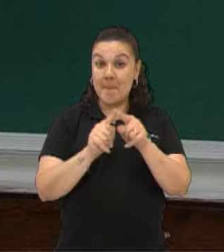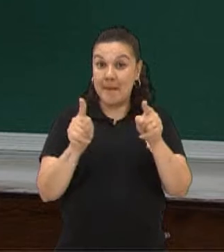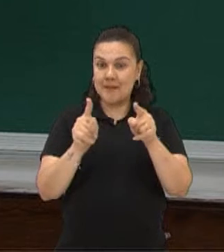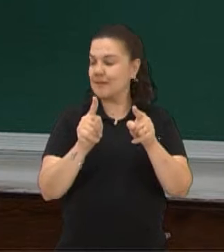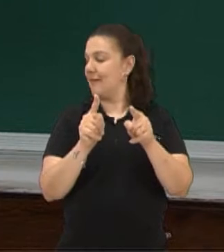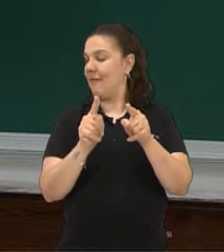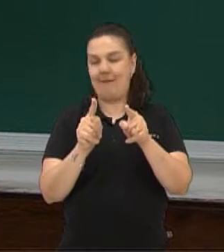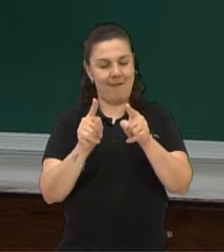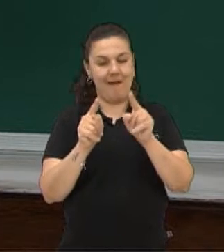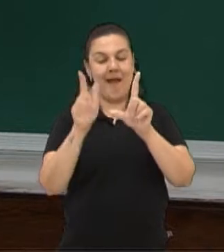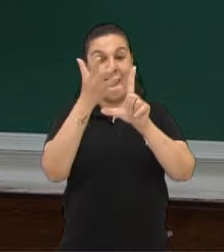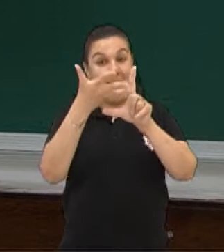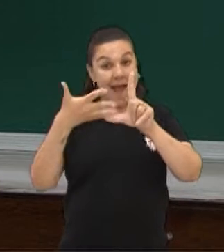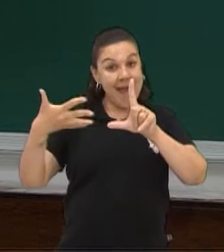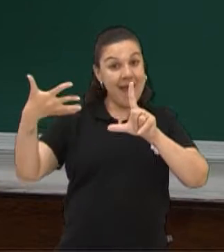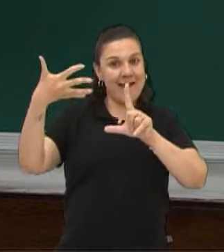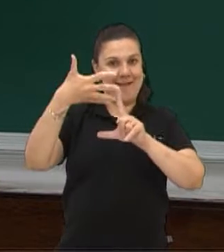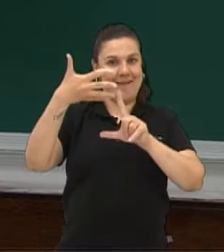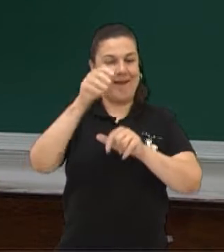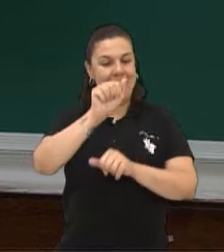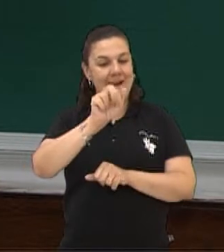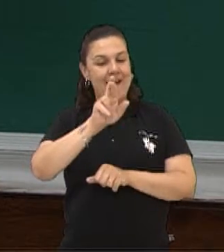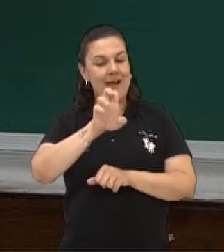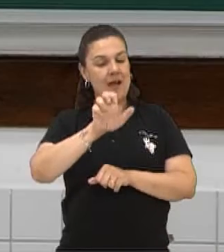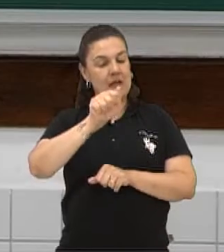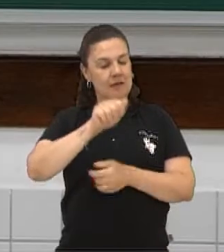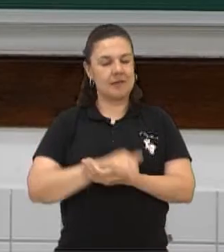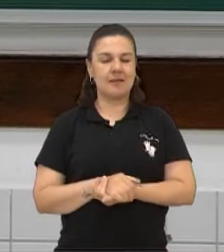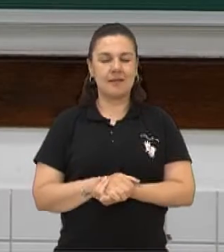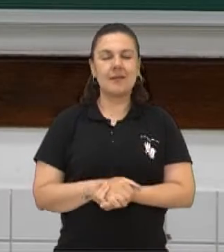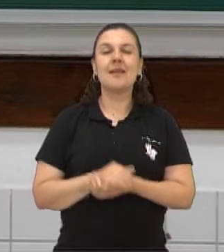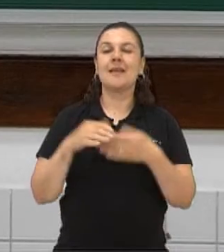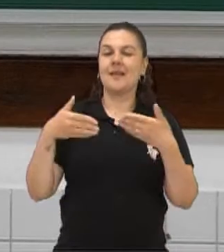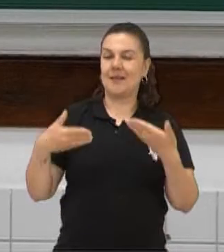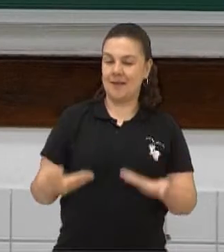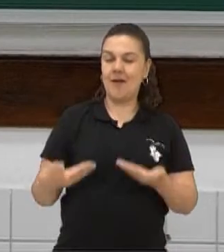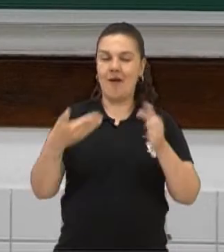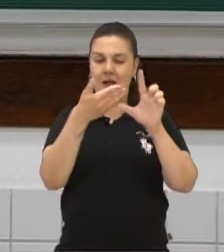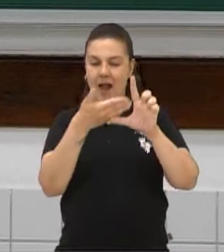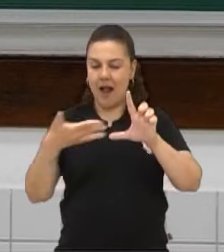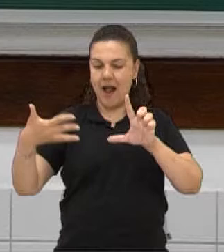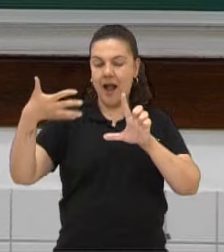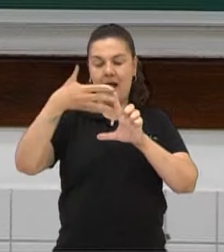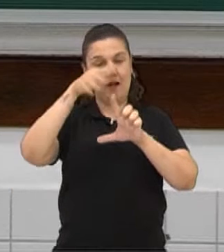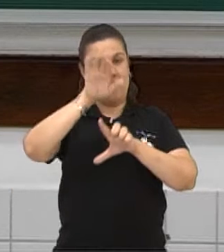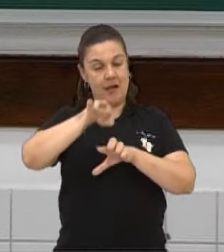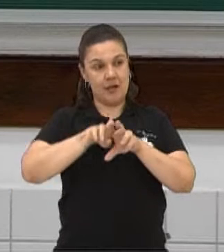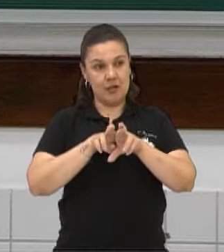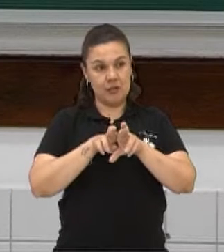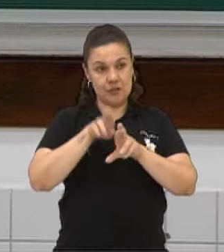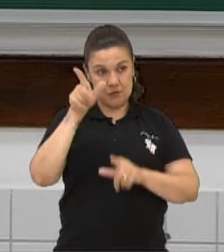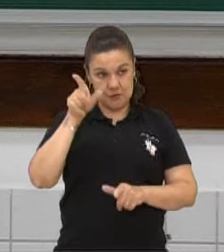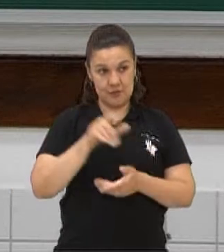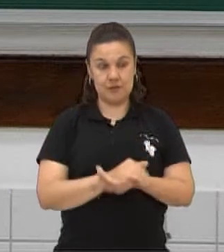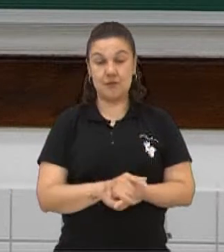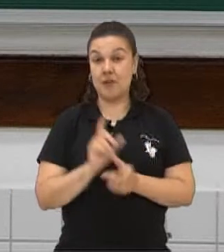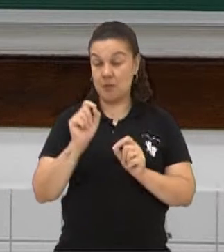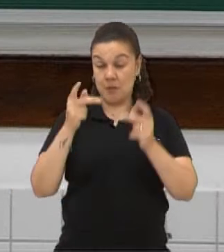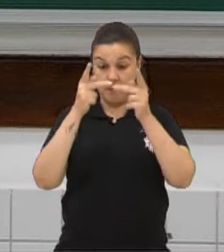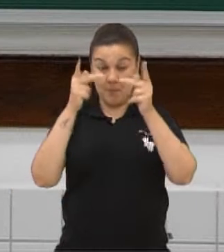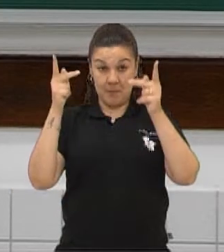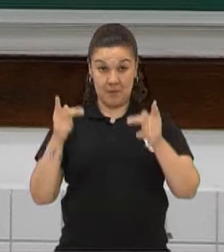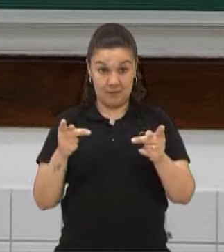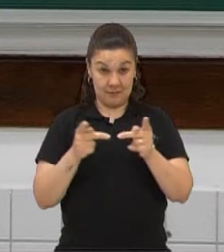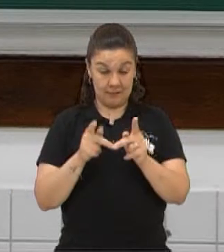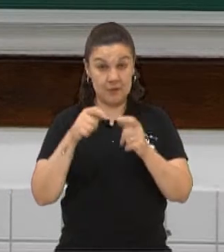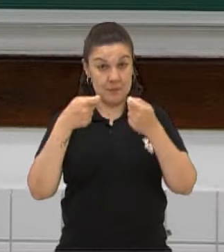vamos estudar a área. A área ela é um pouquinho mais diferente ali que o perímetro. A gente